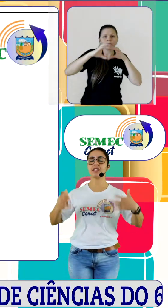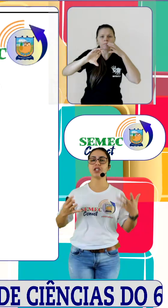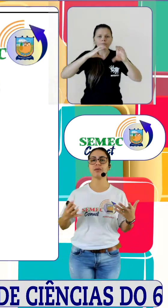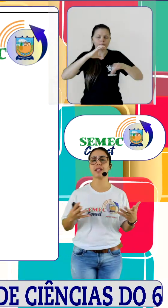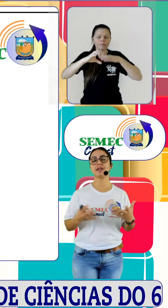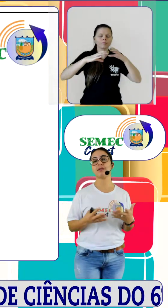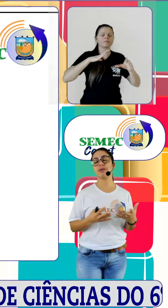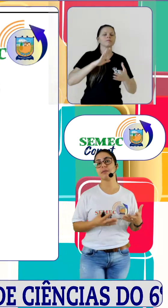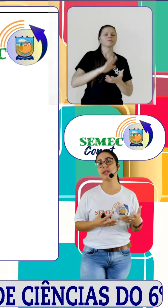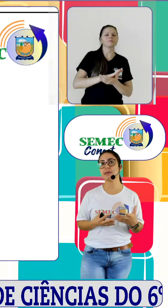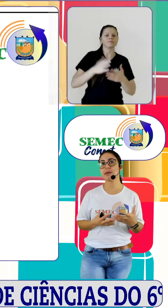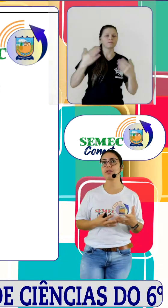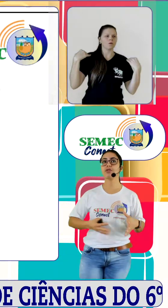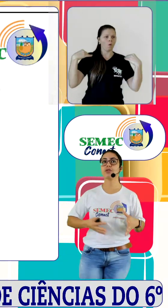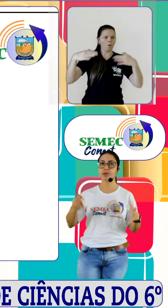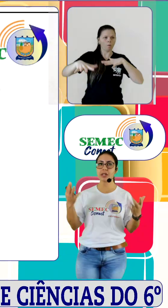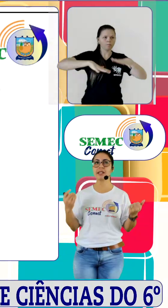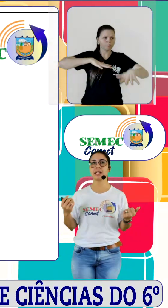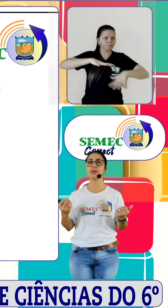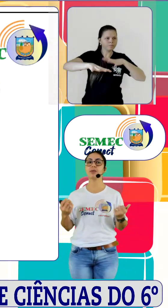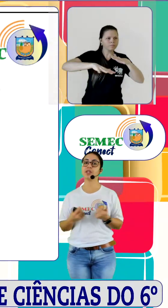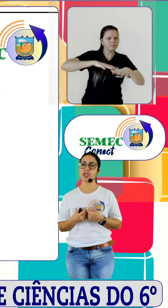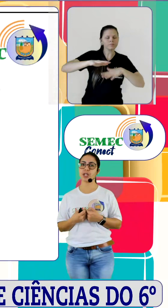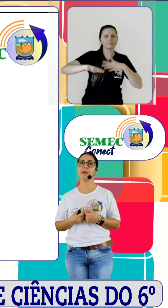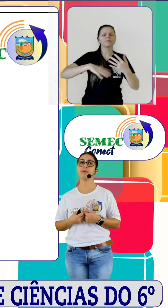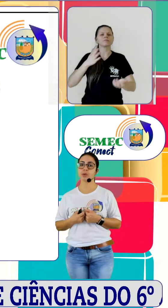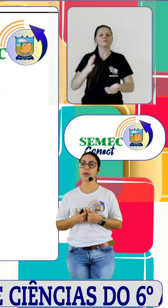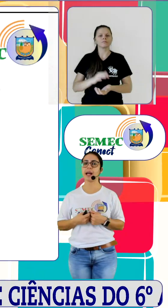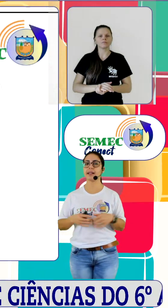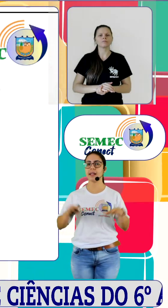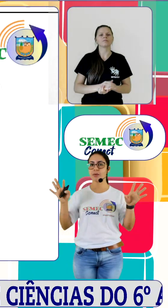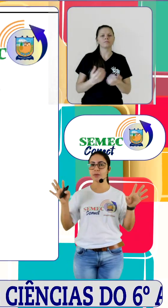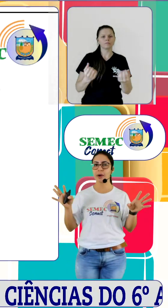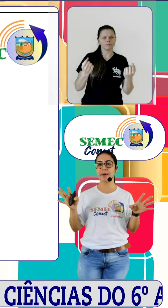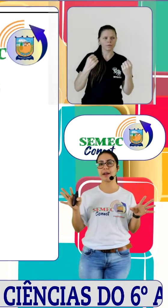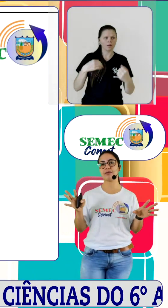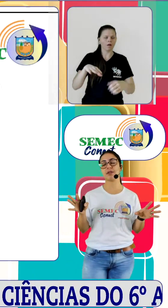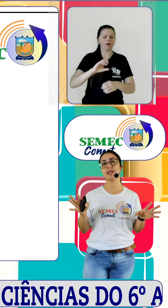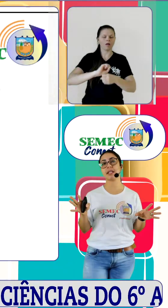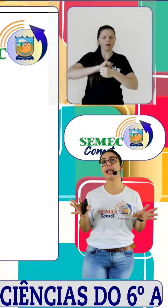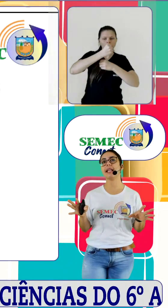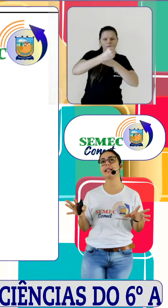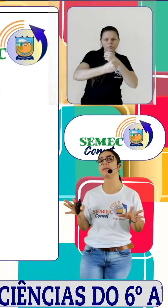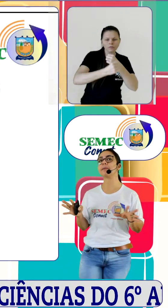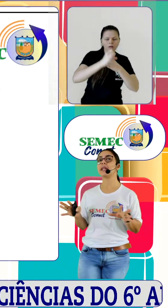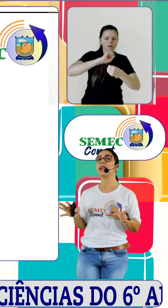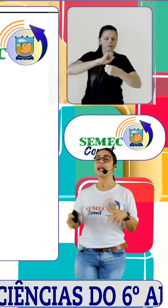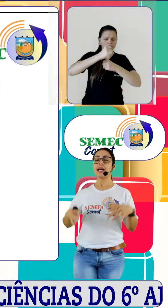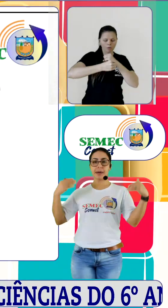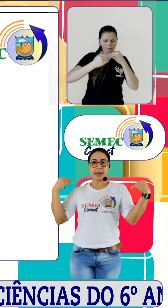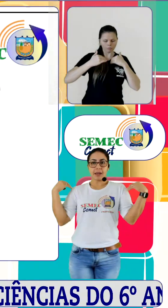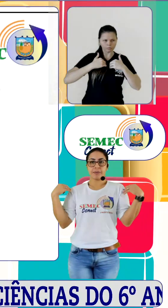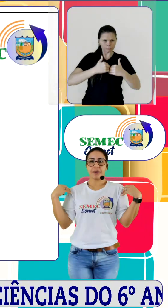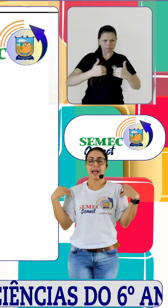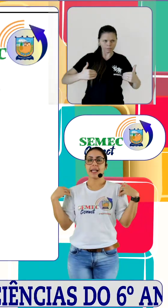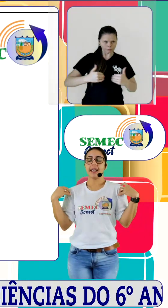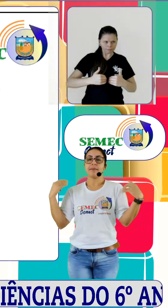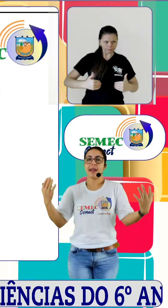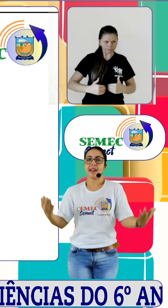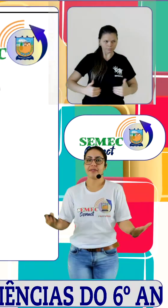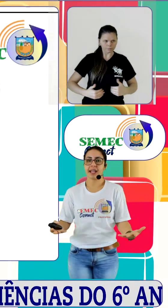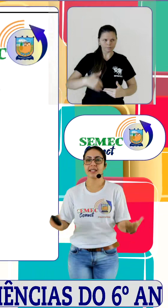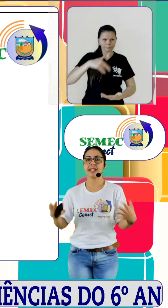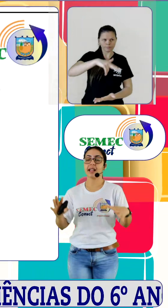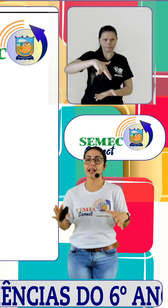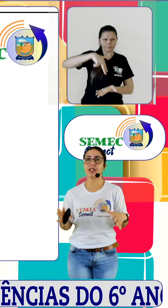essa gesticulação com as minhas mãos, eu estou utilizando o sistema muscular, a função esquelética. Para eu ficar aqui em